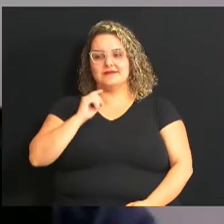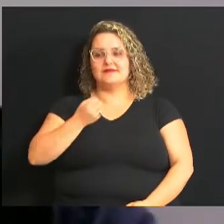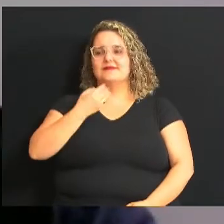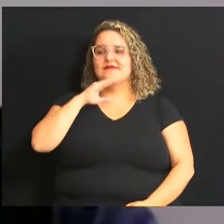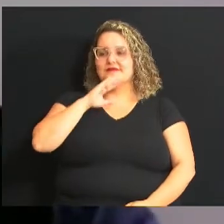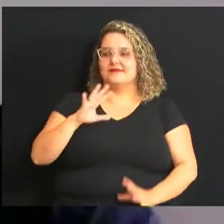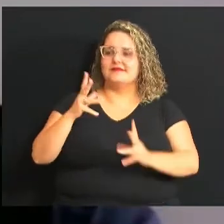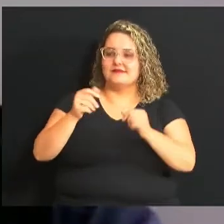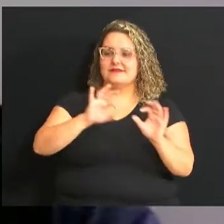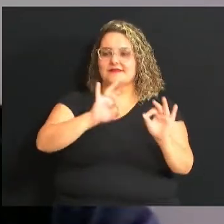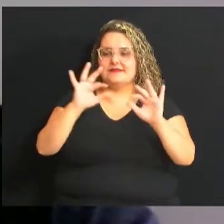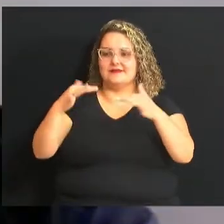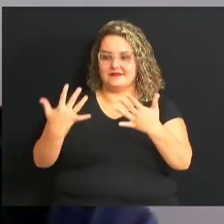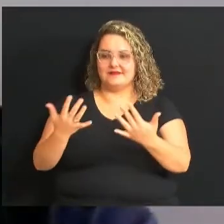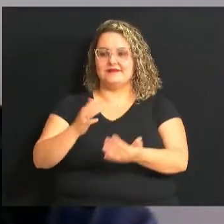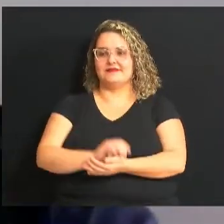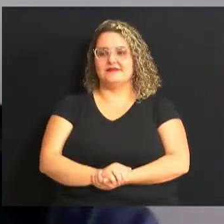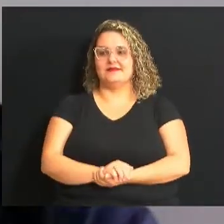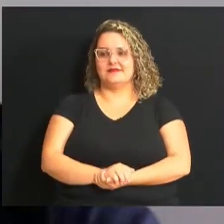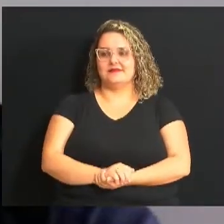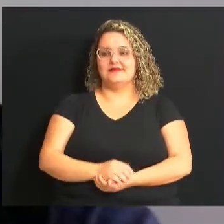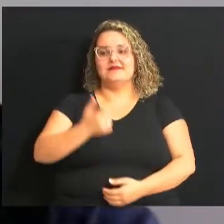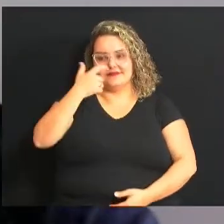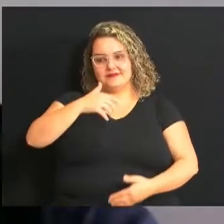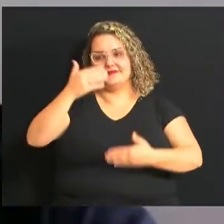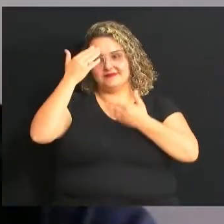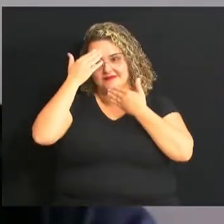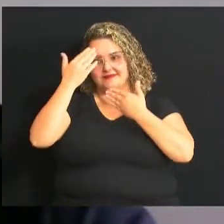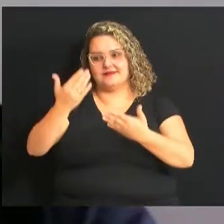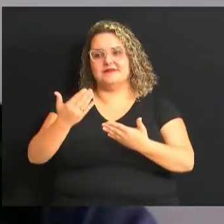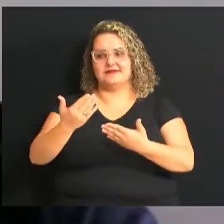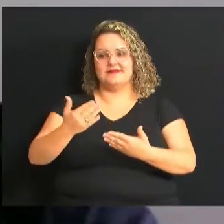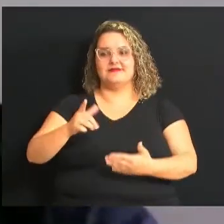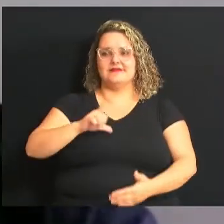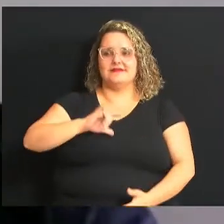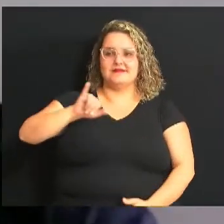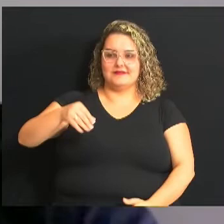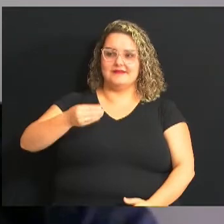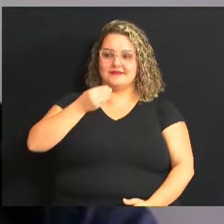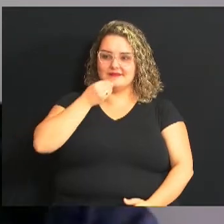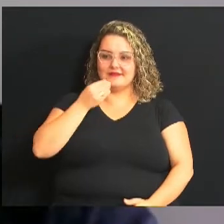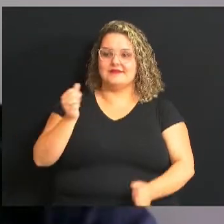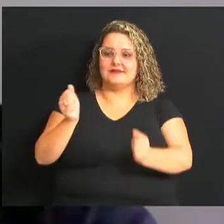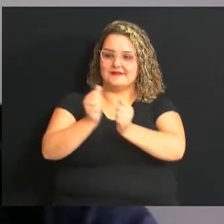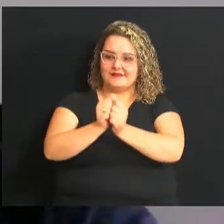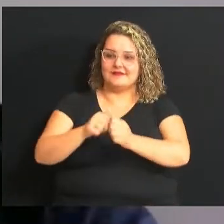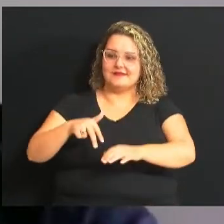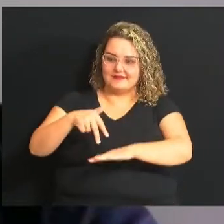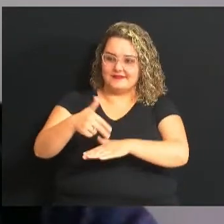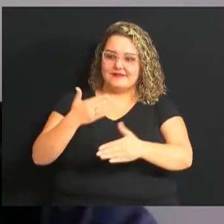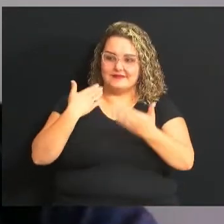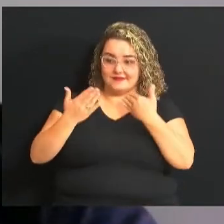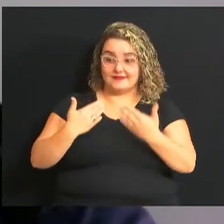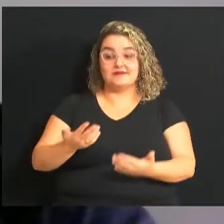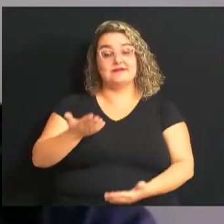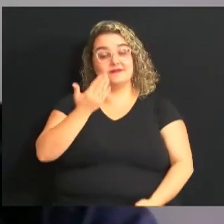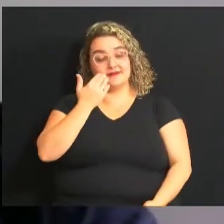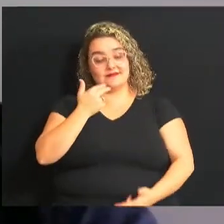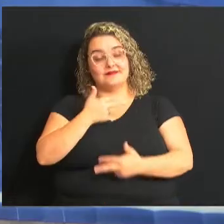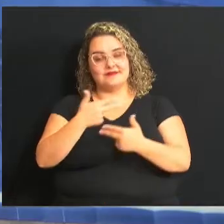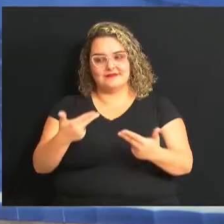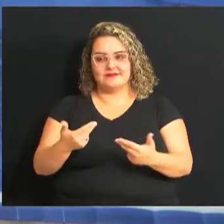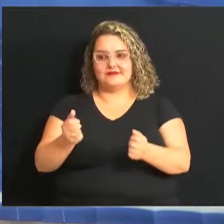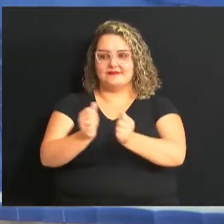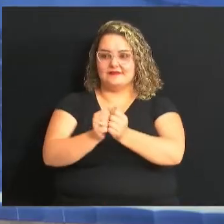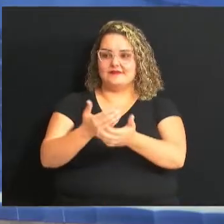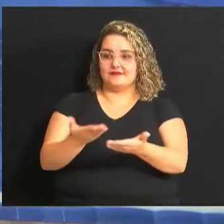estão assistindo a gente. Eu que agradeço por ter essa oportunidade de estar aqui, de poder falar de alimentação com vocês. Lucas, antes